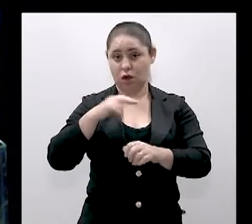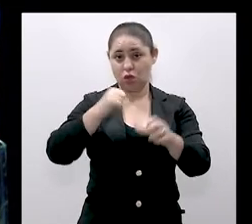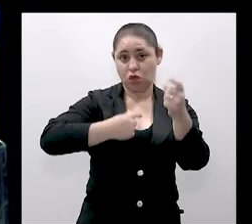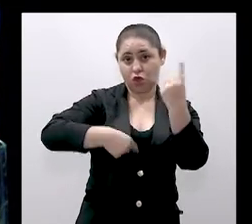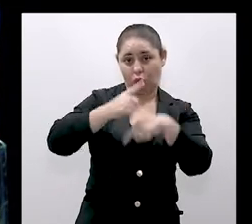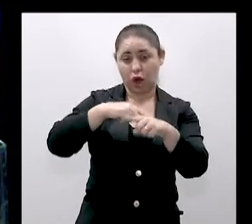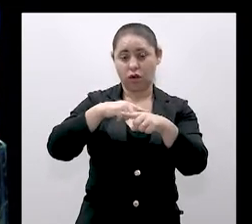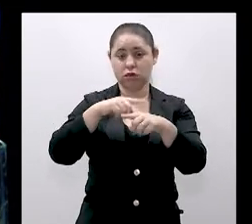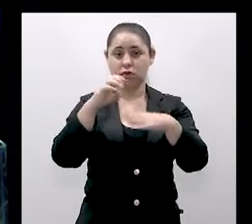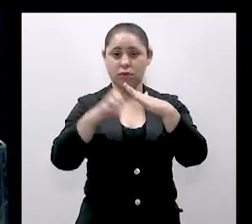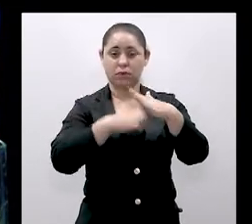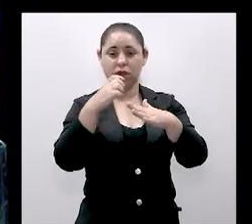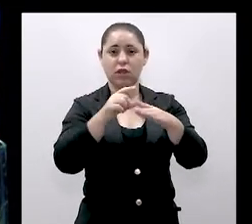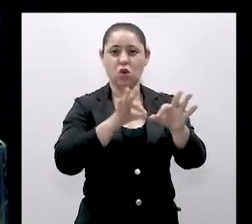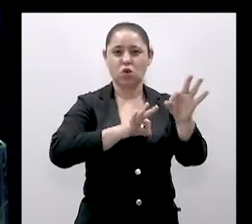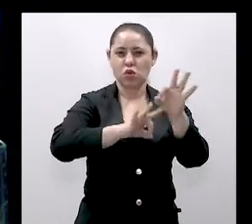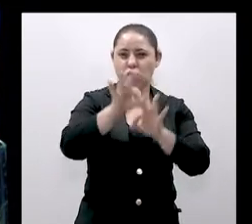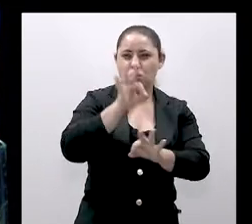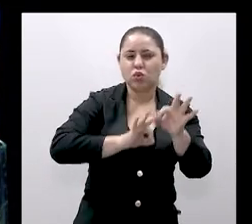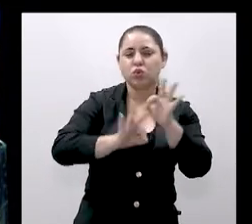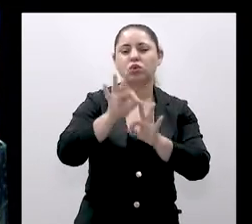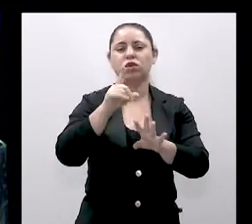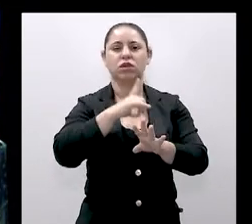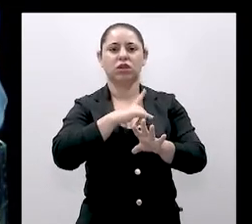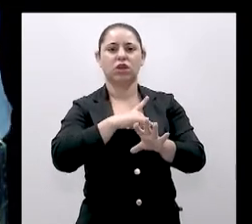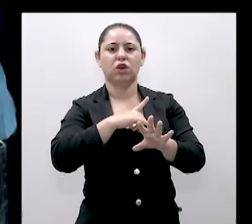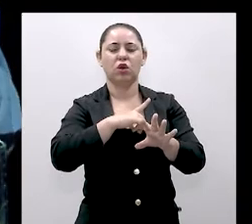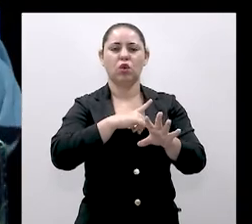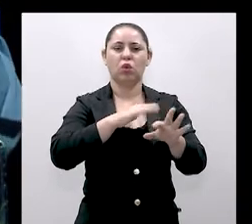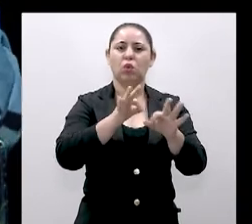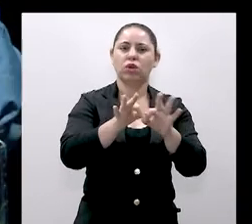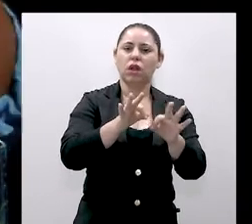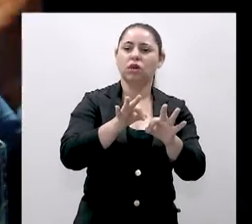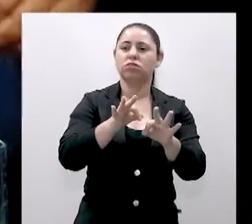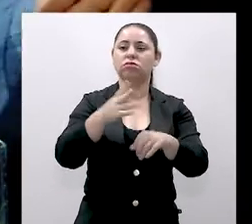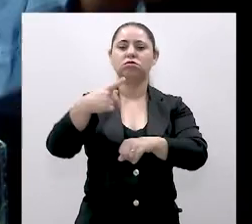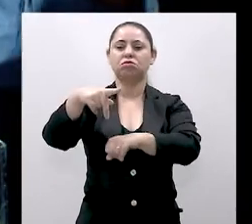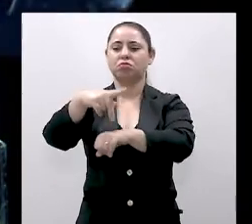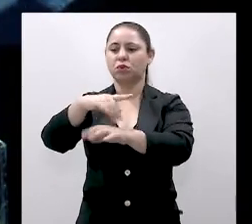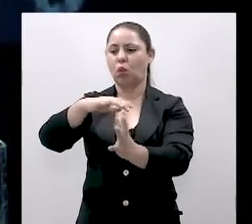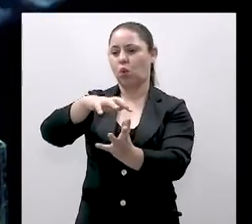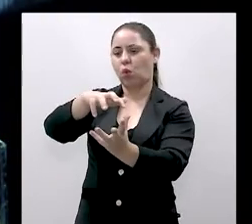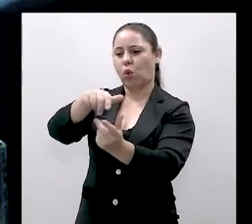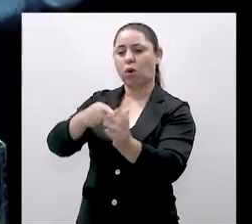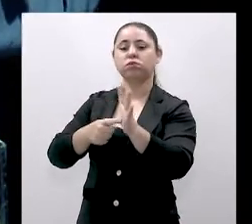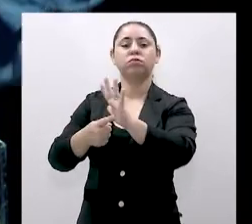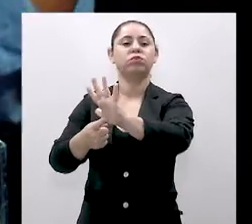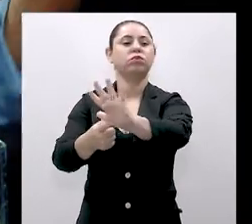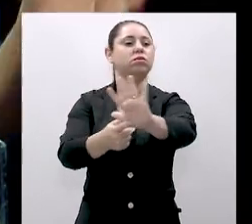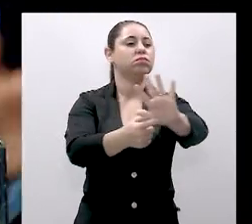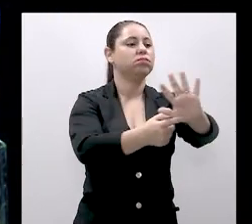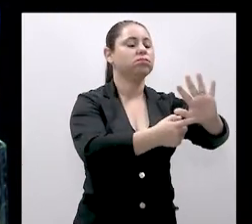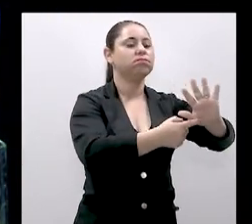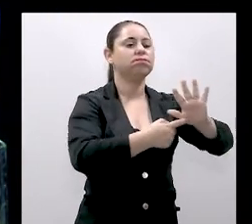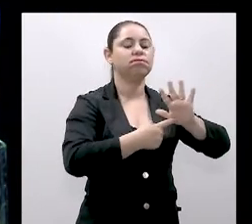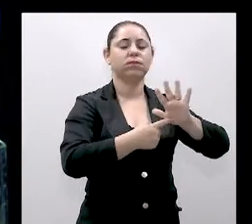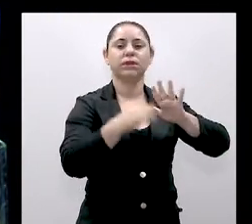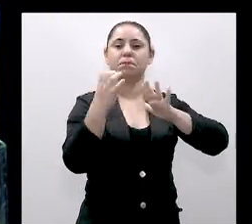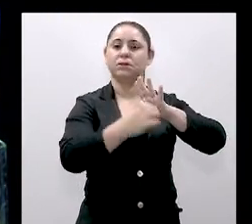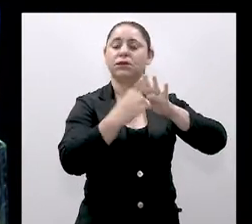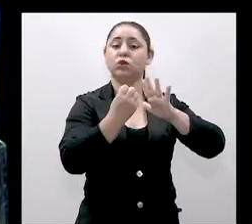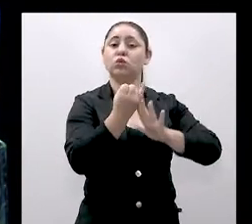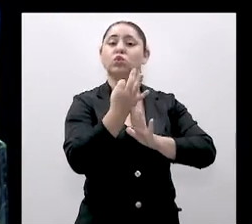privatizar uma empresa você tem que fazer du dirigentes você tem que fazer andar pelo mundo para mostrar os números da empresa